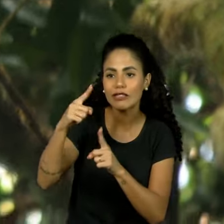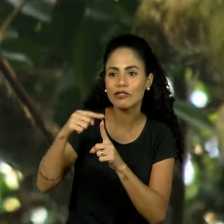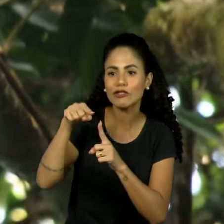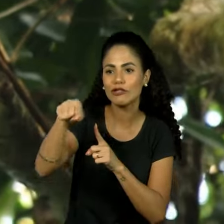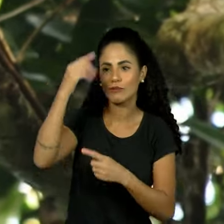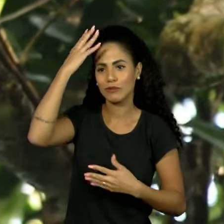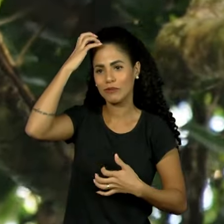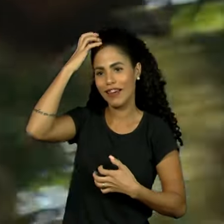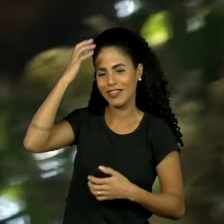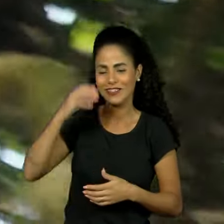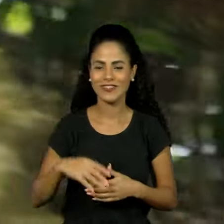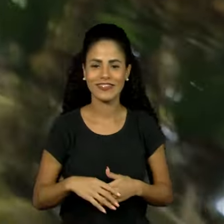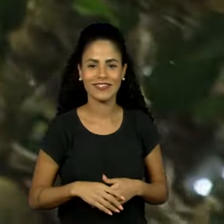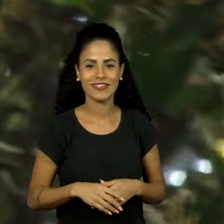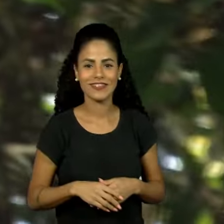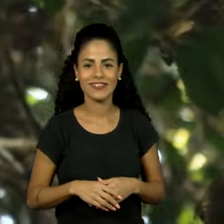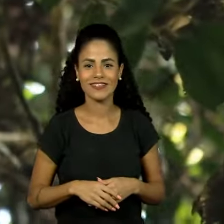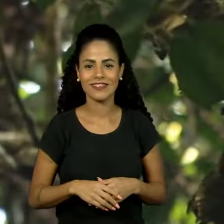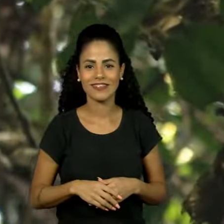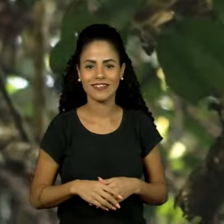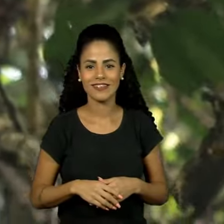né?